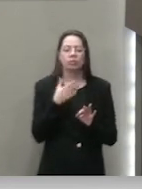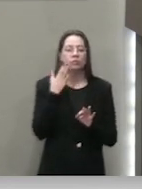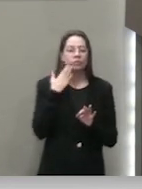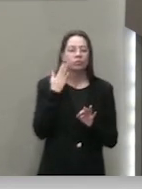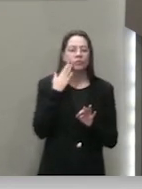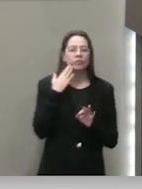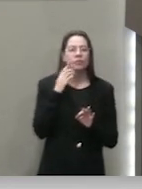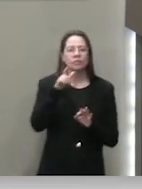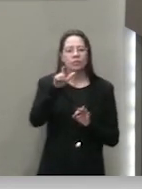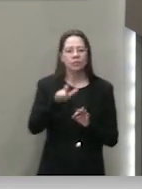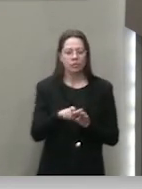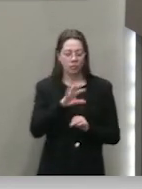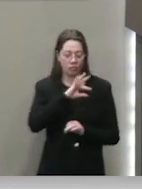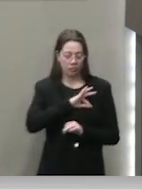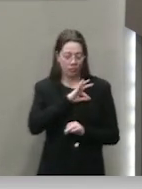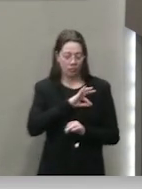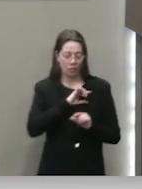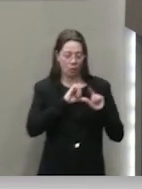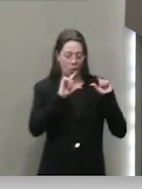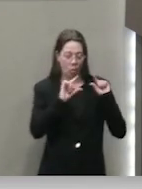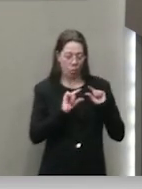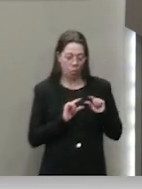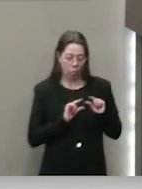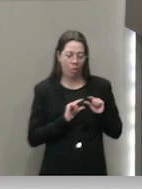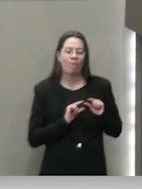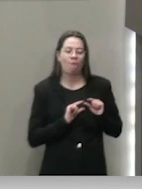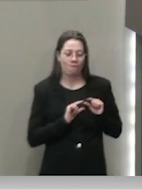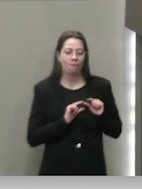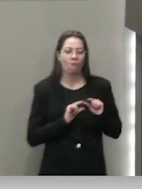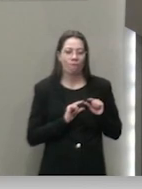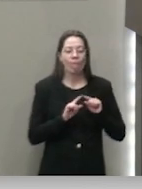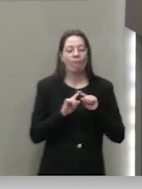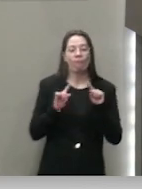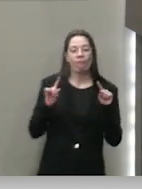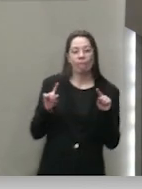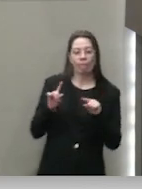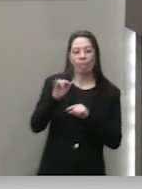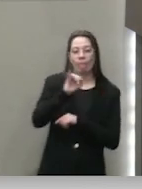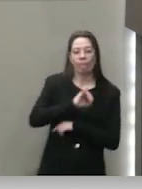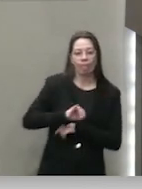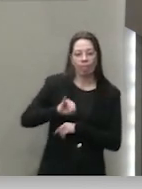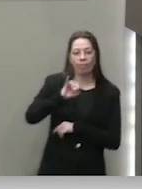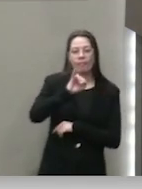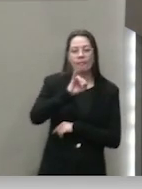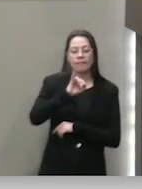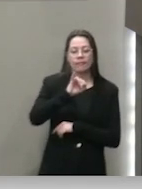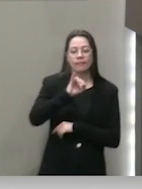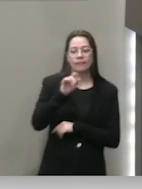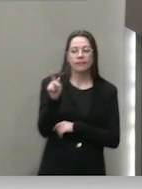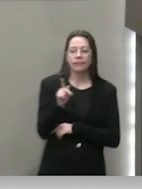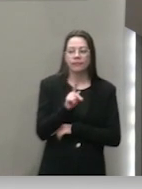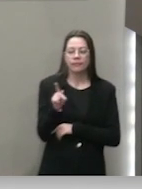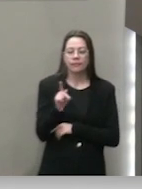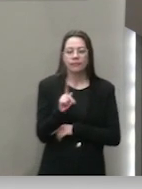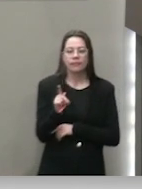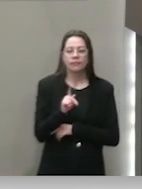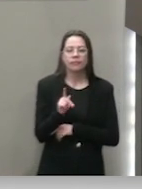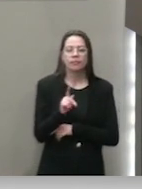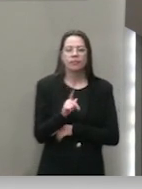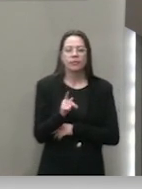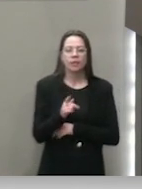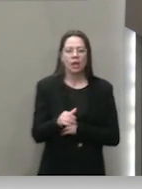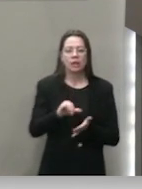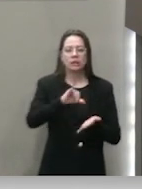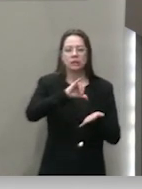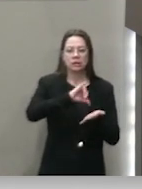quem defasou o nosso salário, mas a importância do professor ser o centro